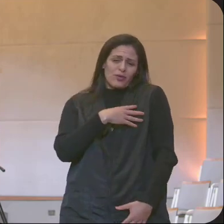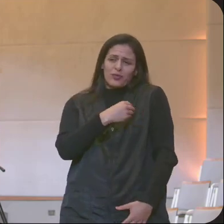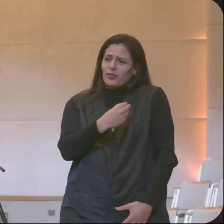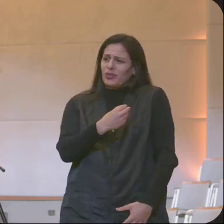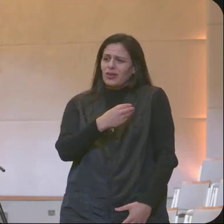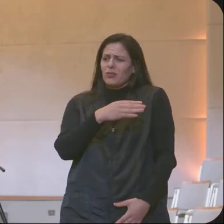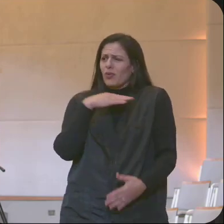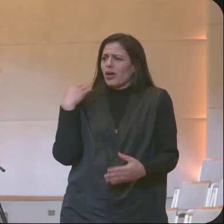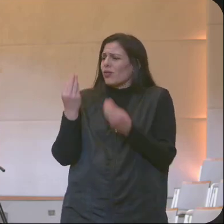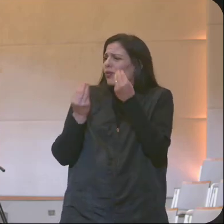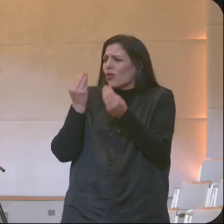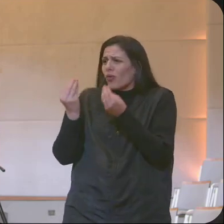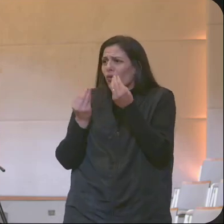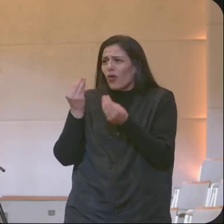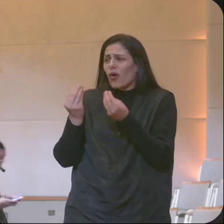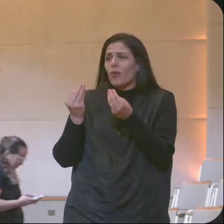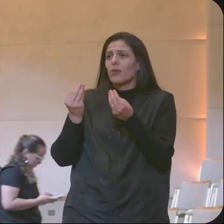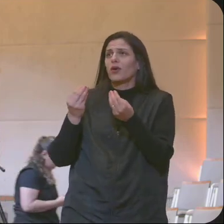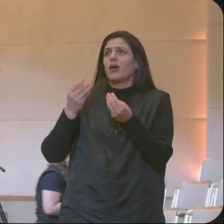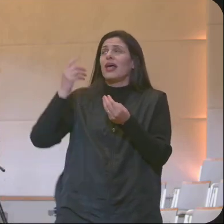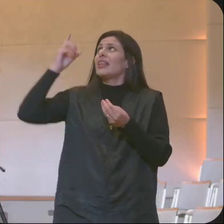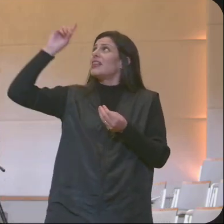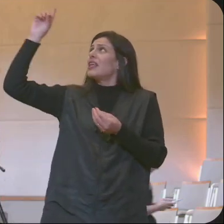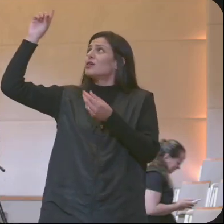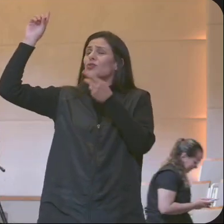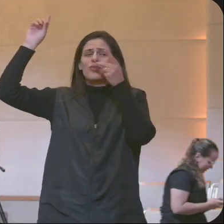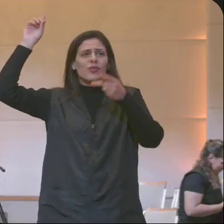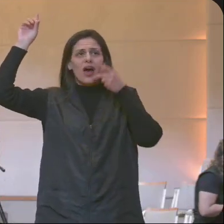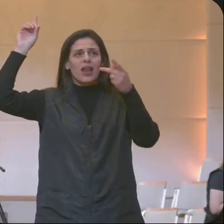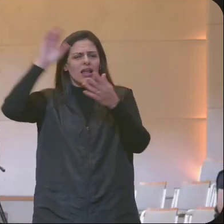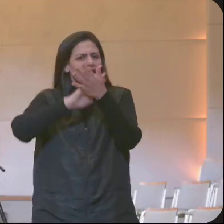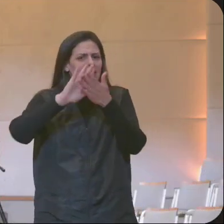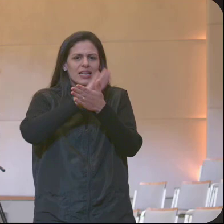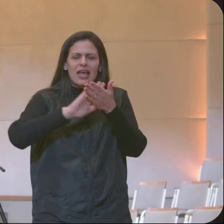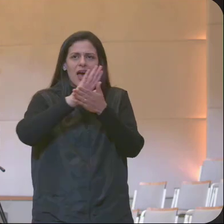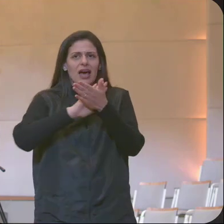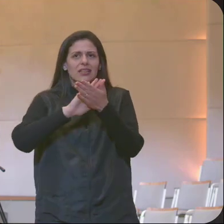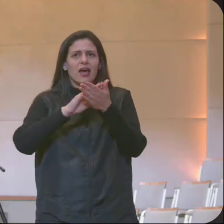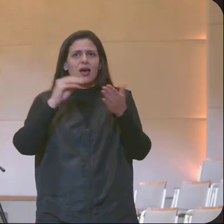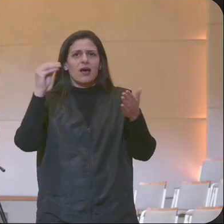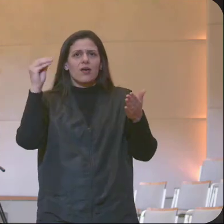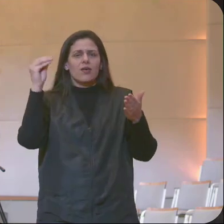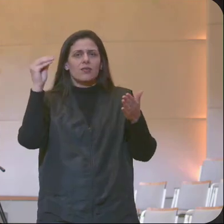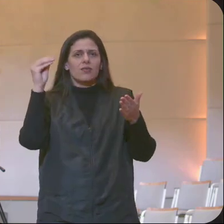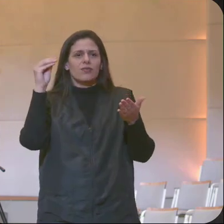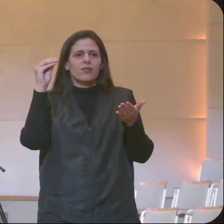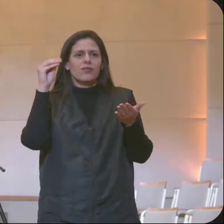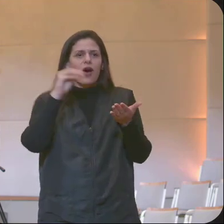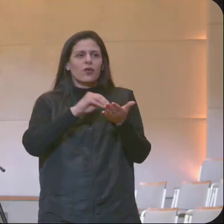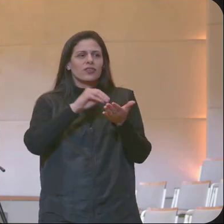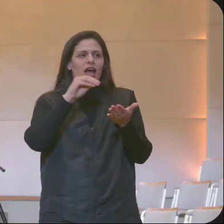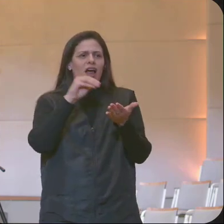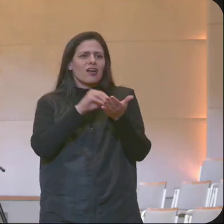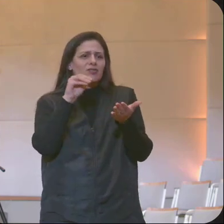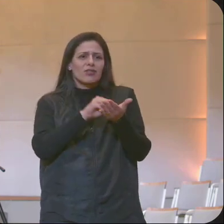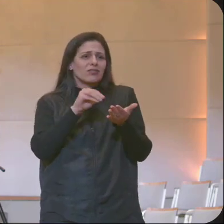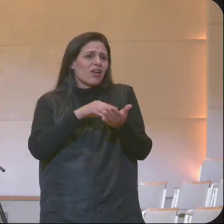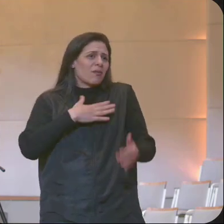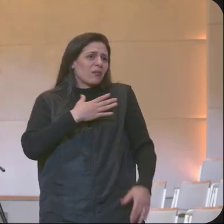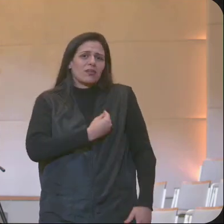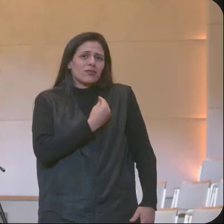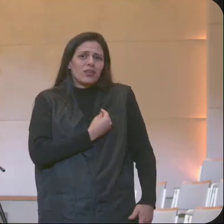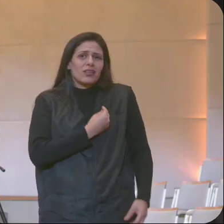me faltar? Eu não consigo entender esse salmo desde então. Naquele momento, o Espírito Santo me deu um insight que foi